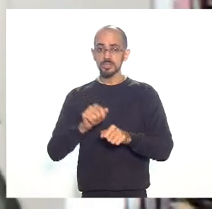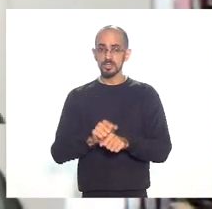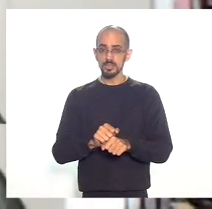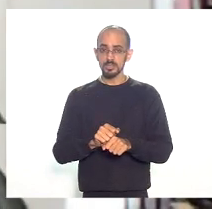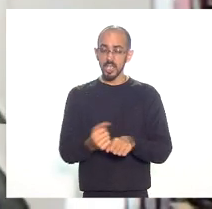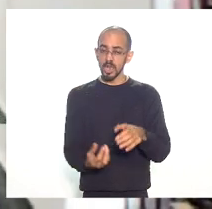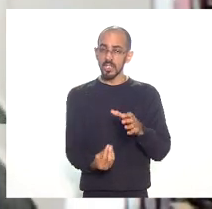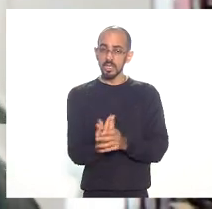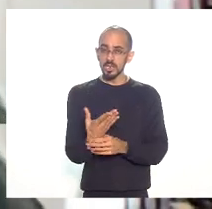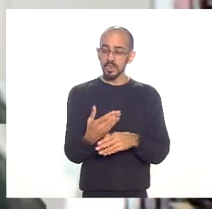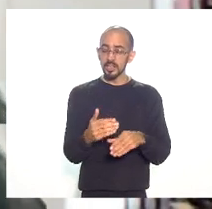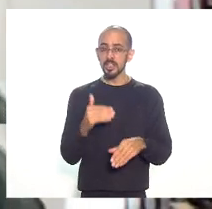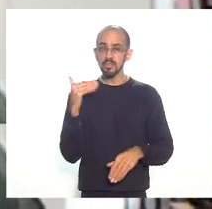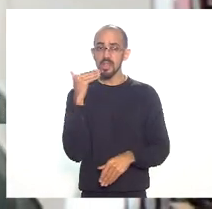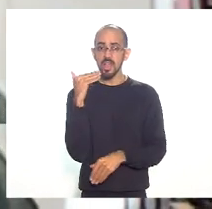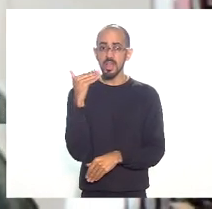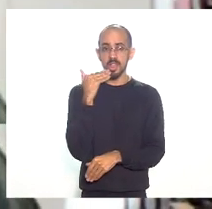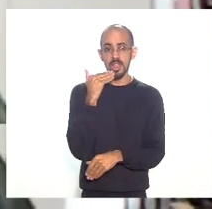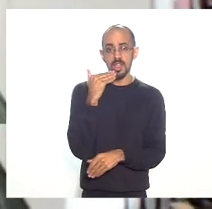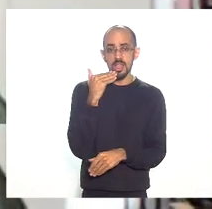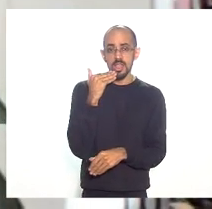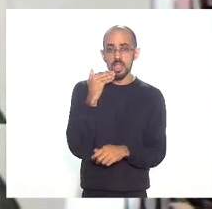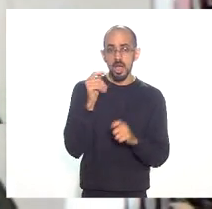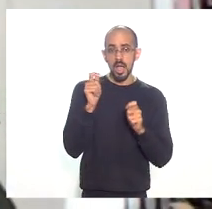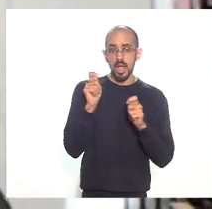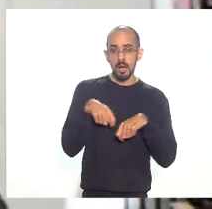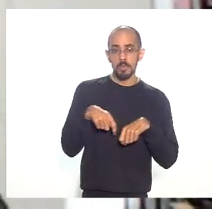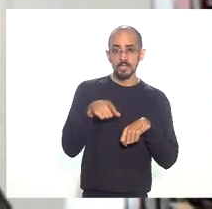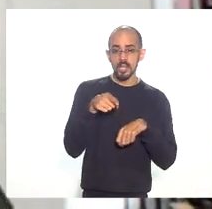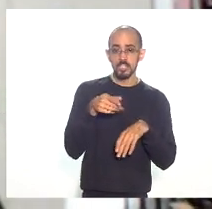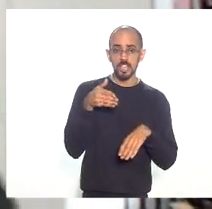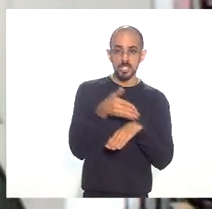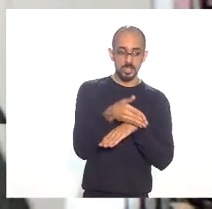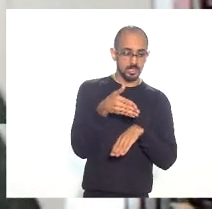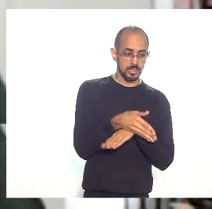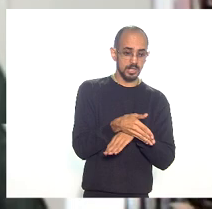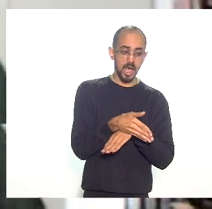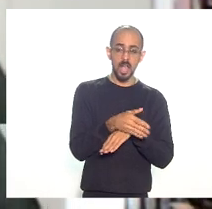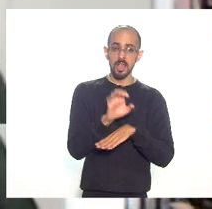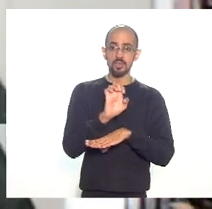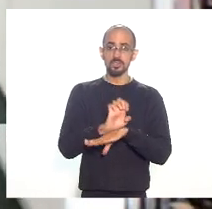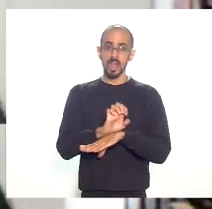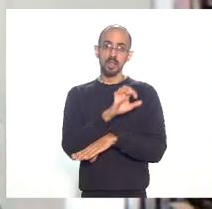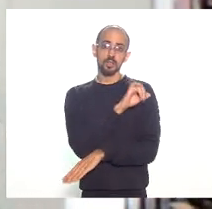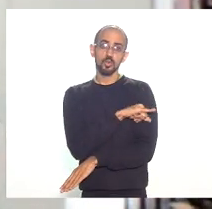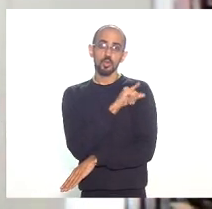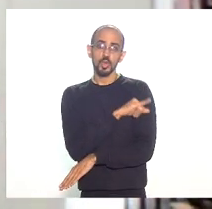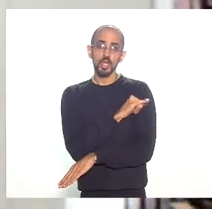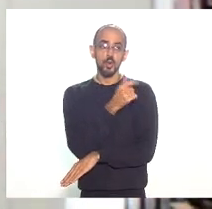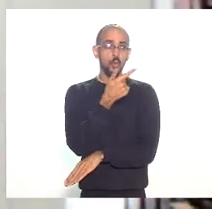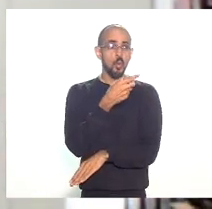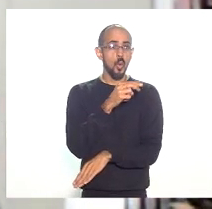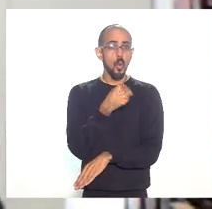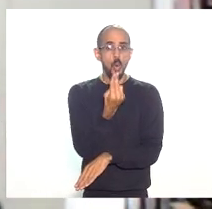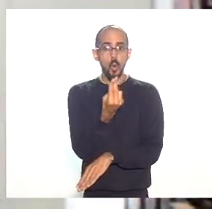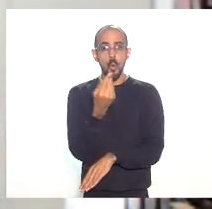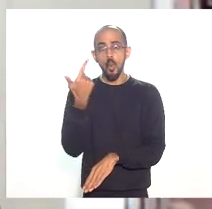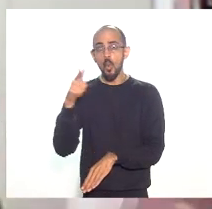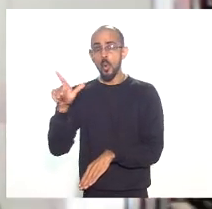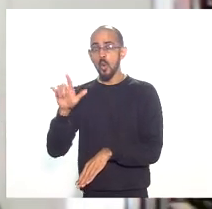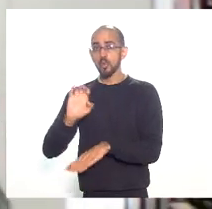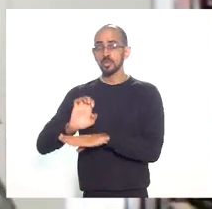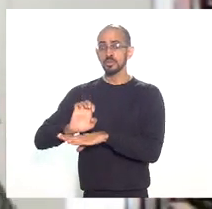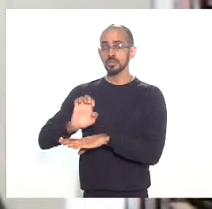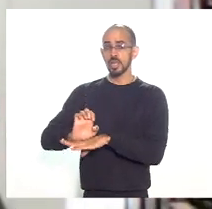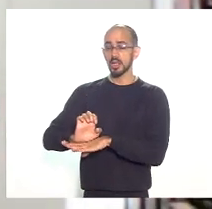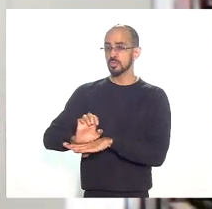pode criar uma distorção entre a possibilidade do acesso à justiça no Estado do Rio de Janeiro e em outros estados sem dúvida nenhuma ter um